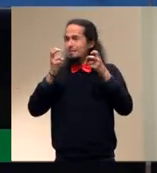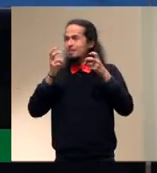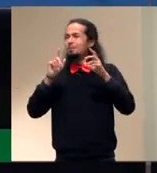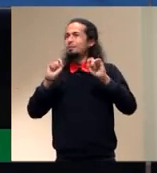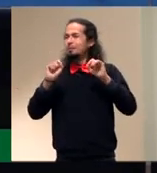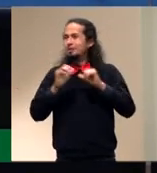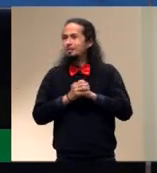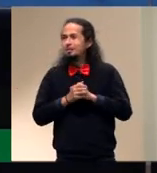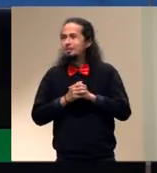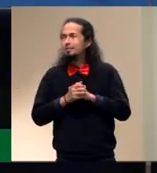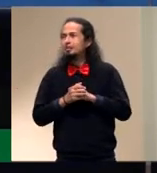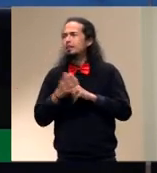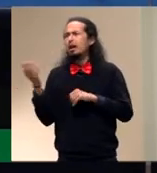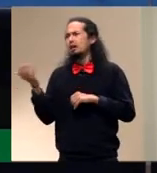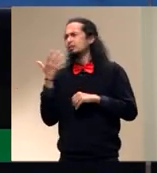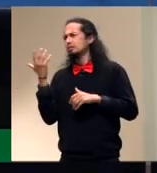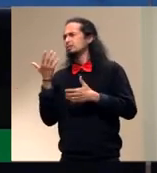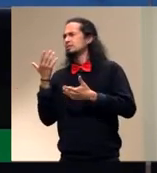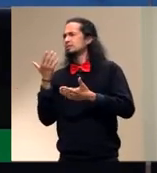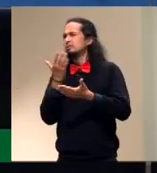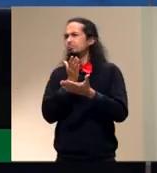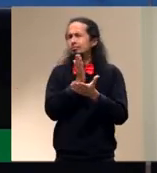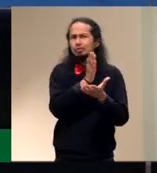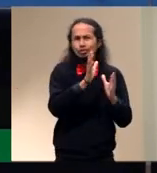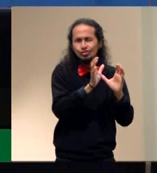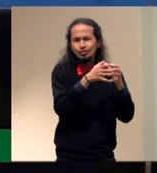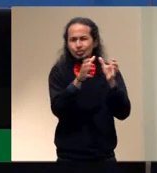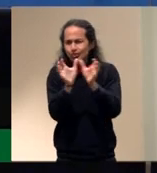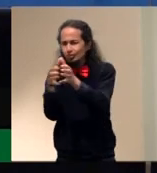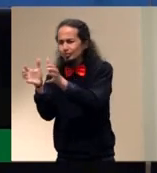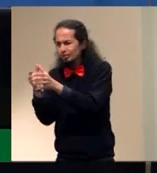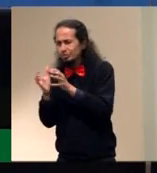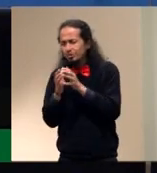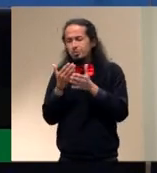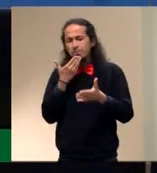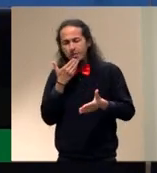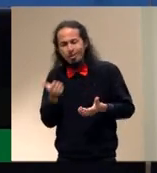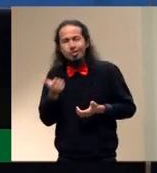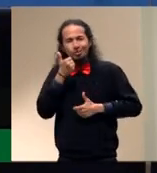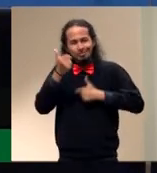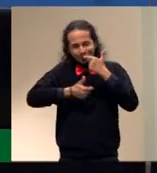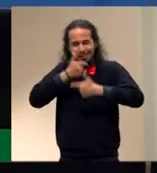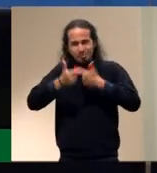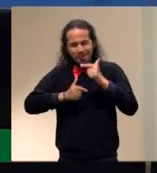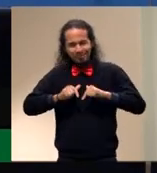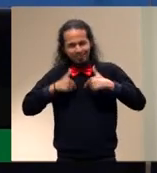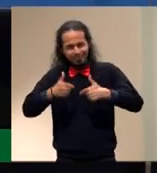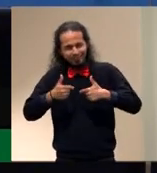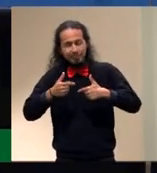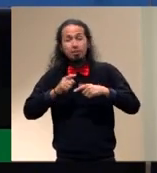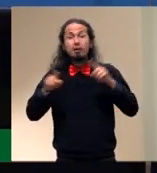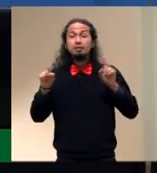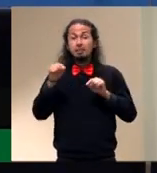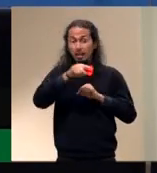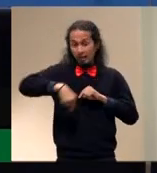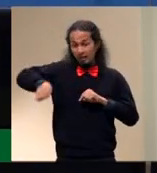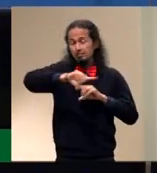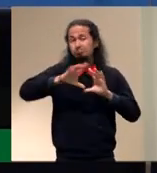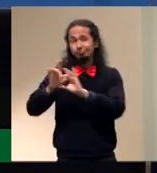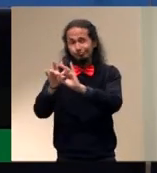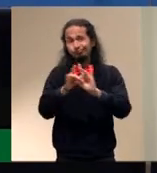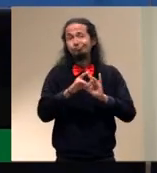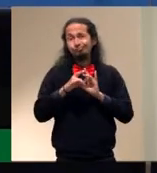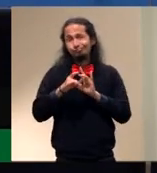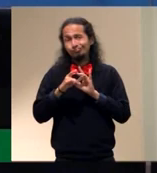de divididos em grupos para orientar a nossa ação, né, eles estão extremamente interligados a partir de